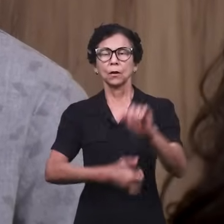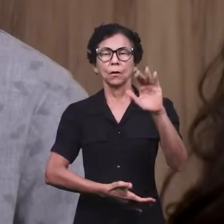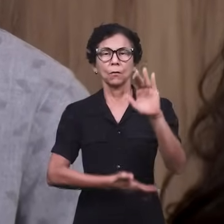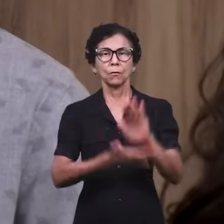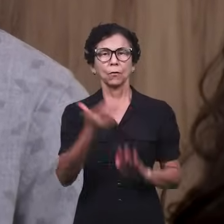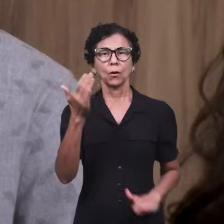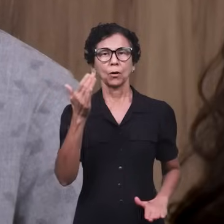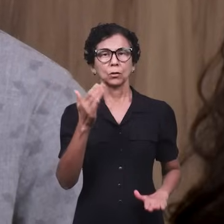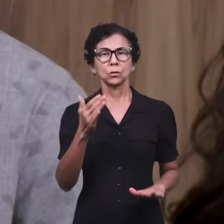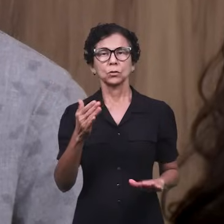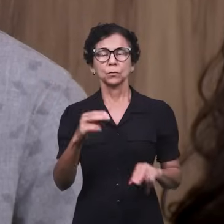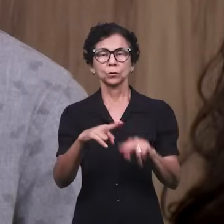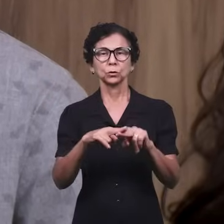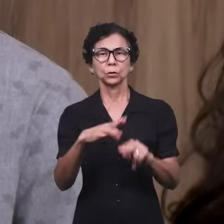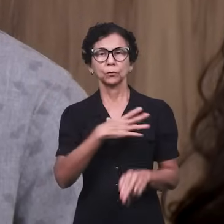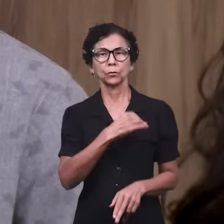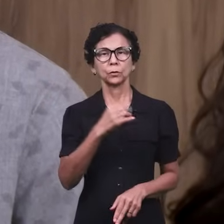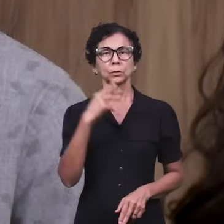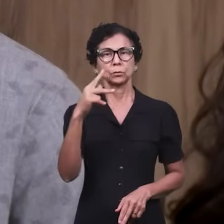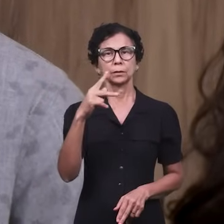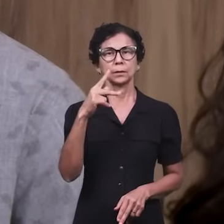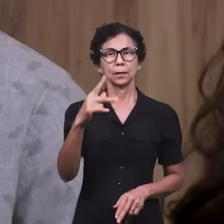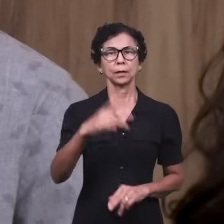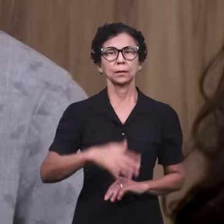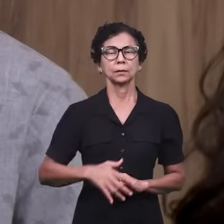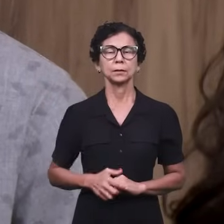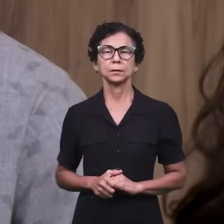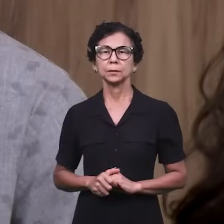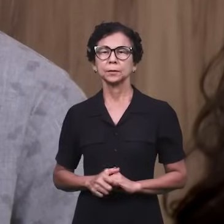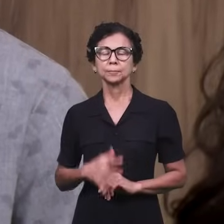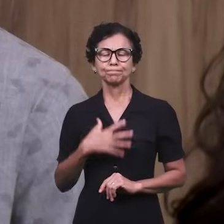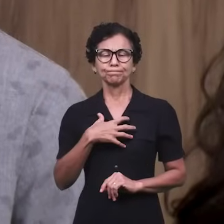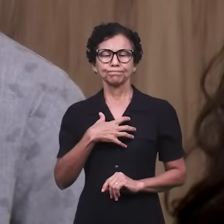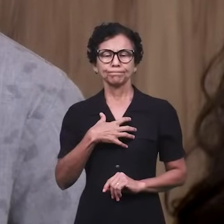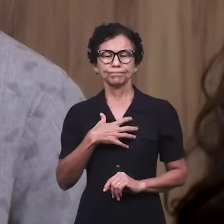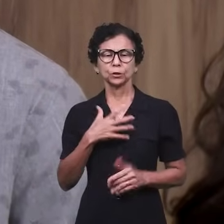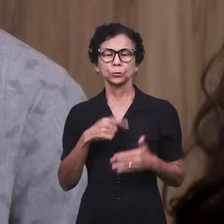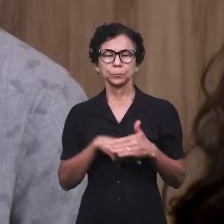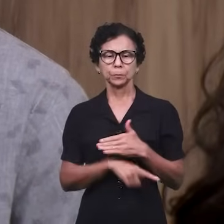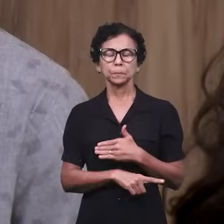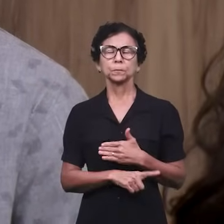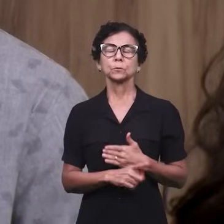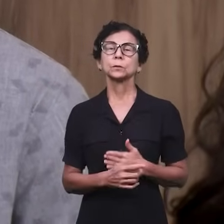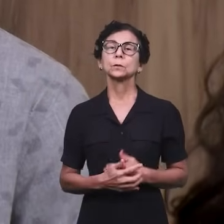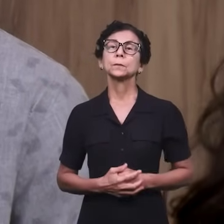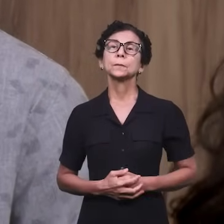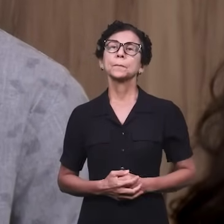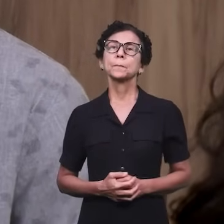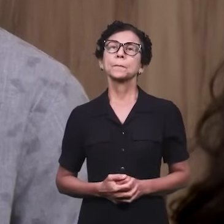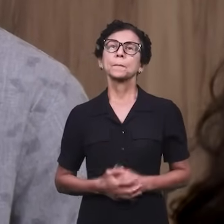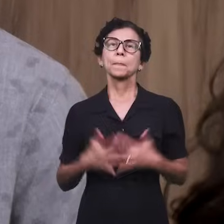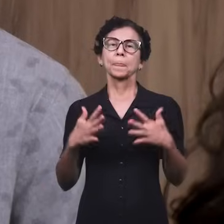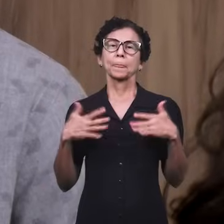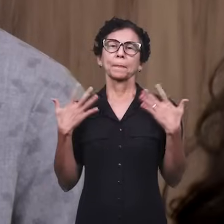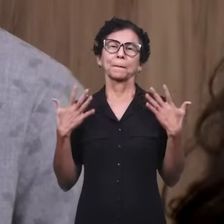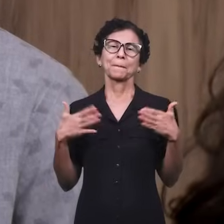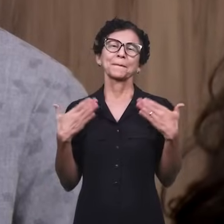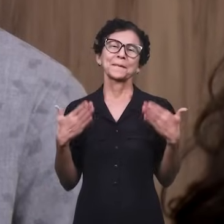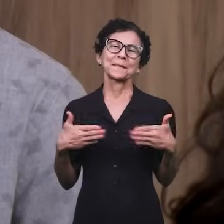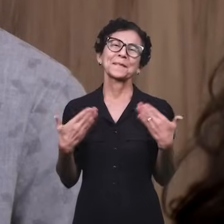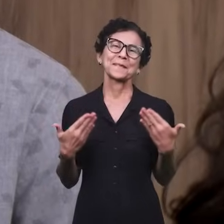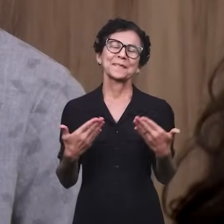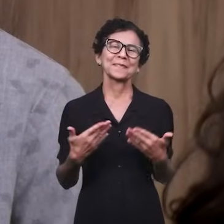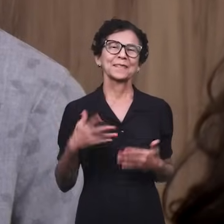absalom e isso mexeu muito no meu coração falou de uma forma bem profunda e me alegrou me